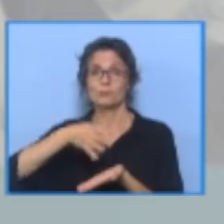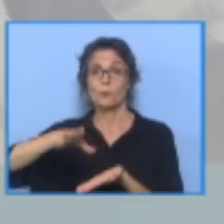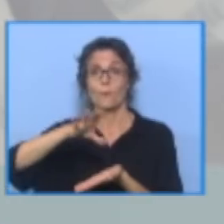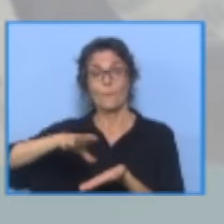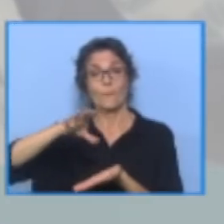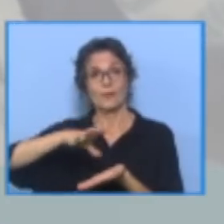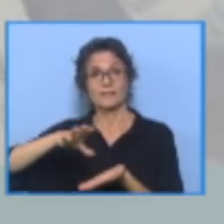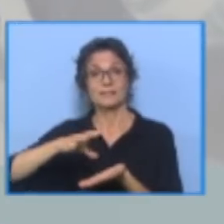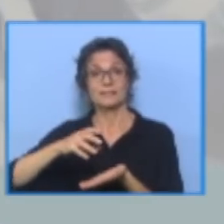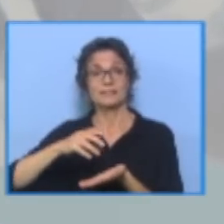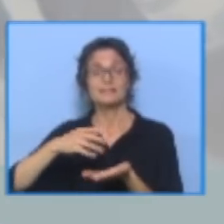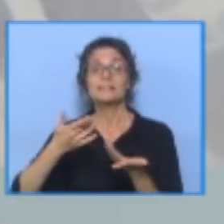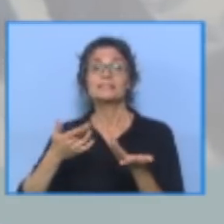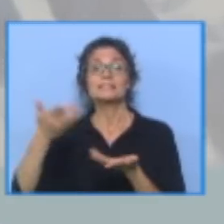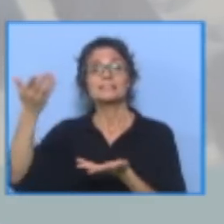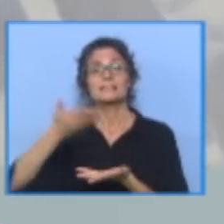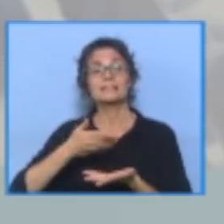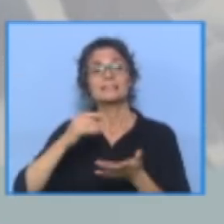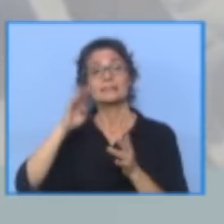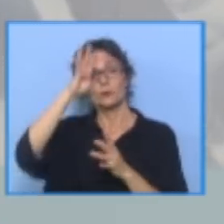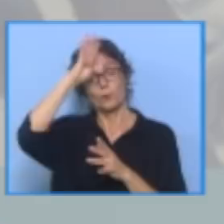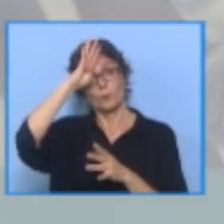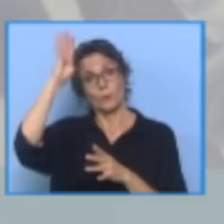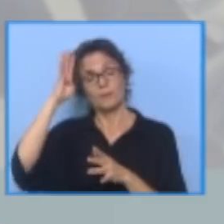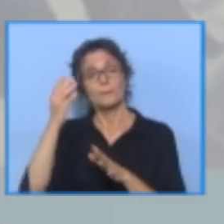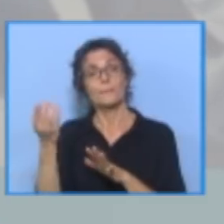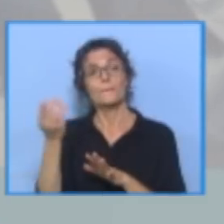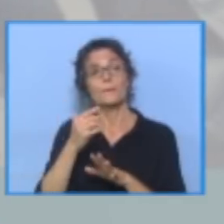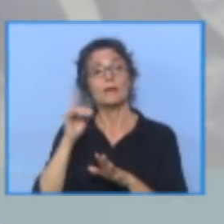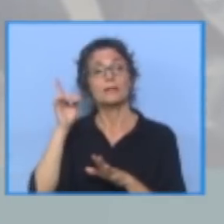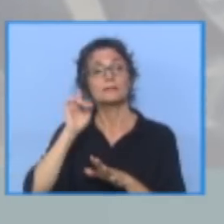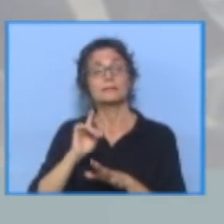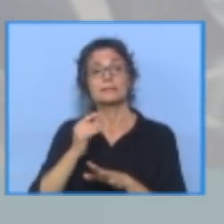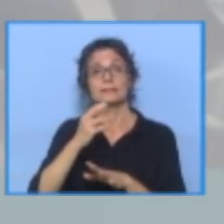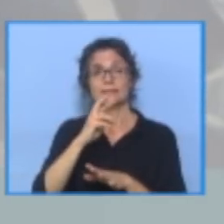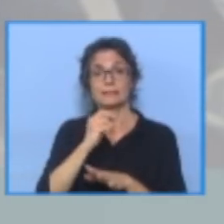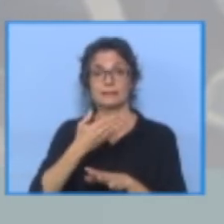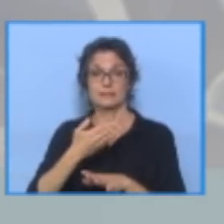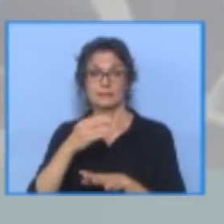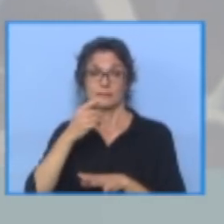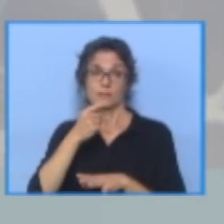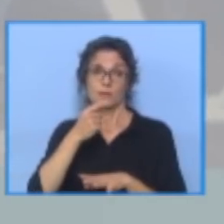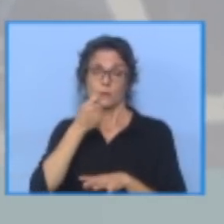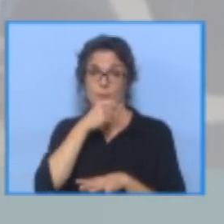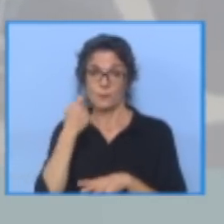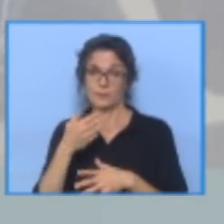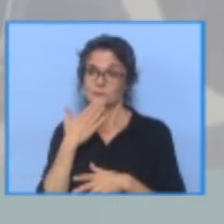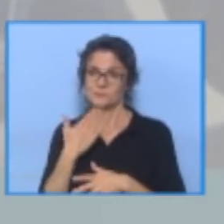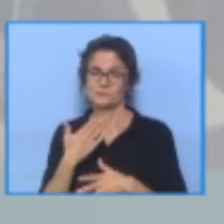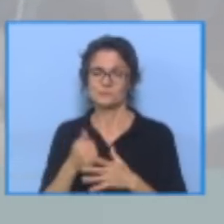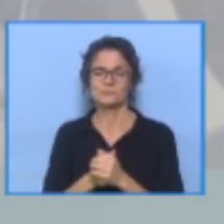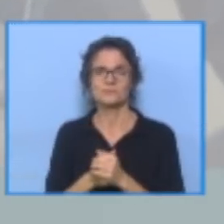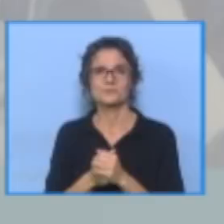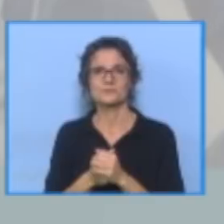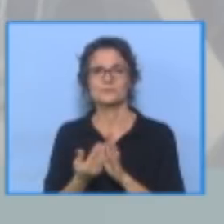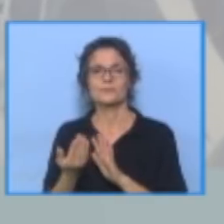a Roménia, que vai receber o Papa Francisco a partir do dia 31 de maio. Muito obrigado. Mais logo acompanhem a nossa